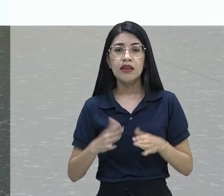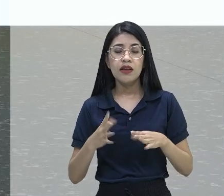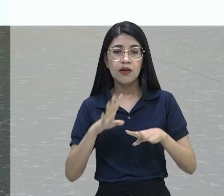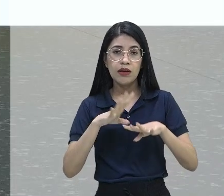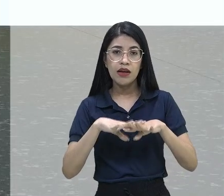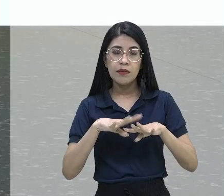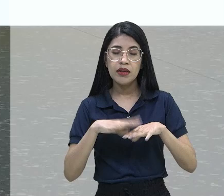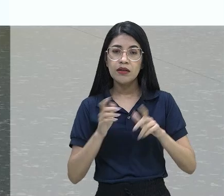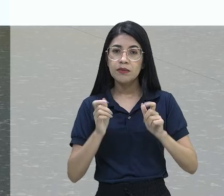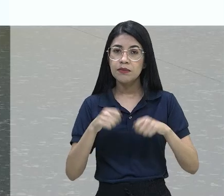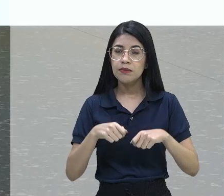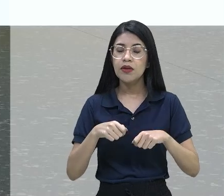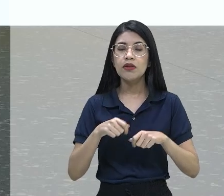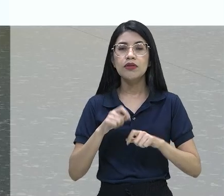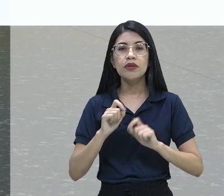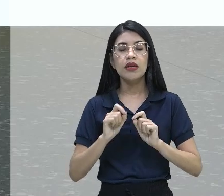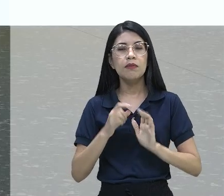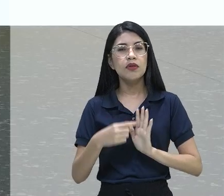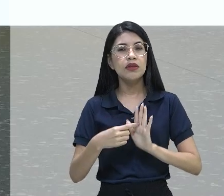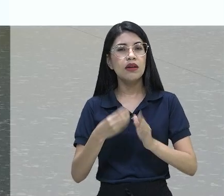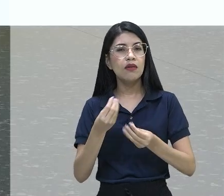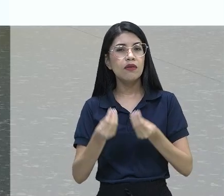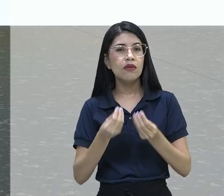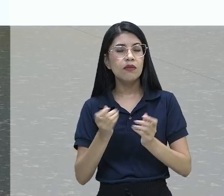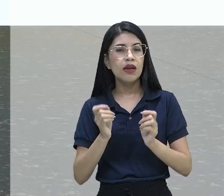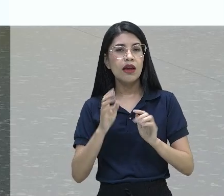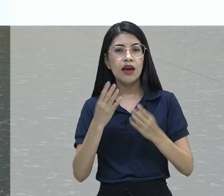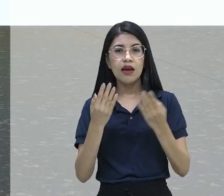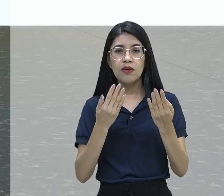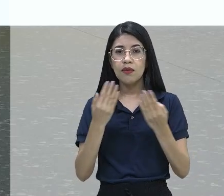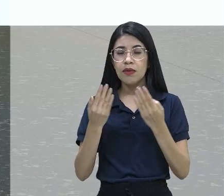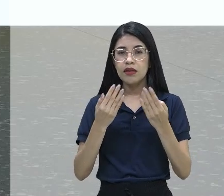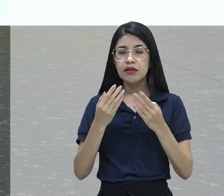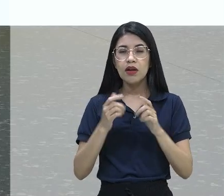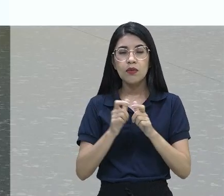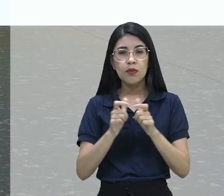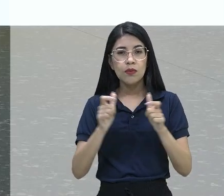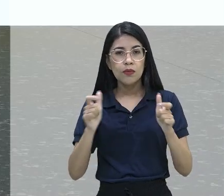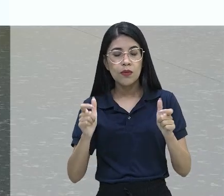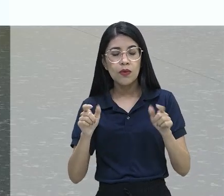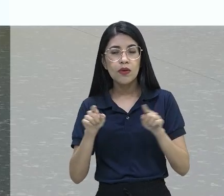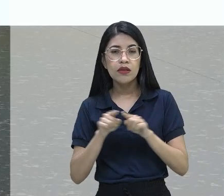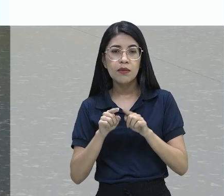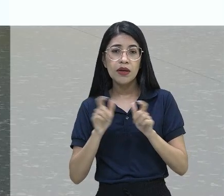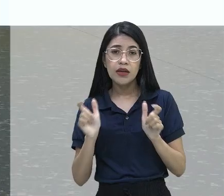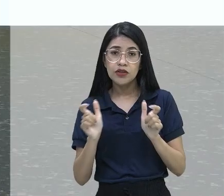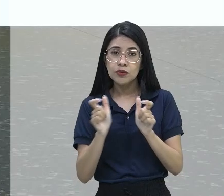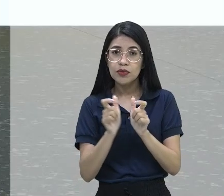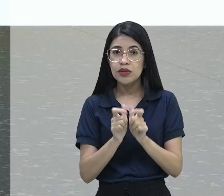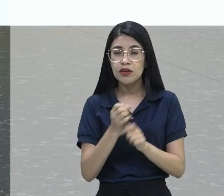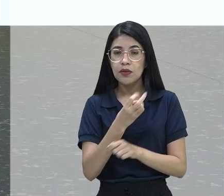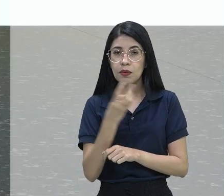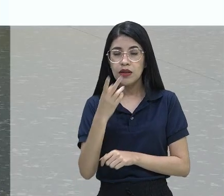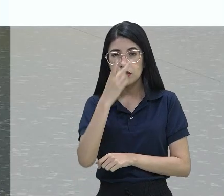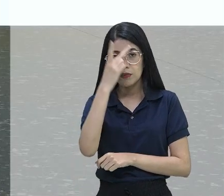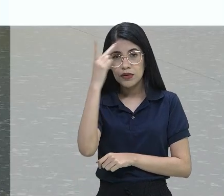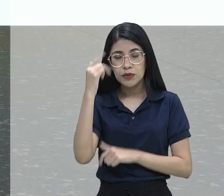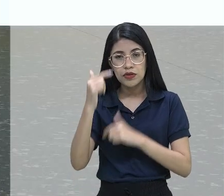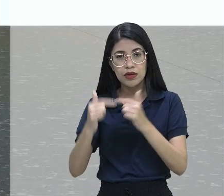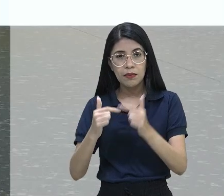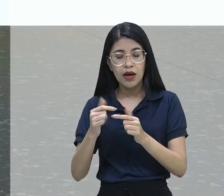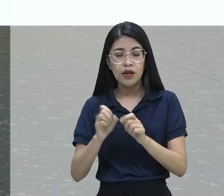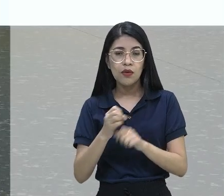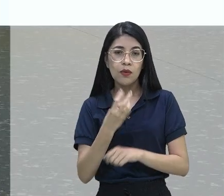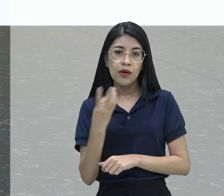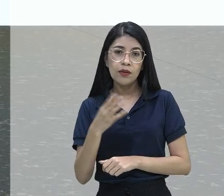modelar tendências. Então, a gente vai fazer essas comparações, como o crescimento ou o declínio do número de pescadores ou da população de peixes,